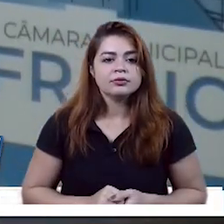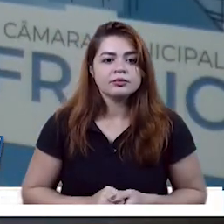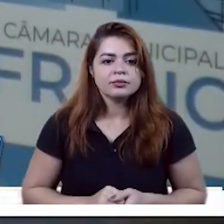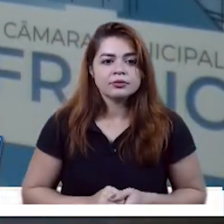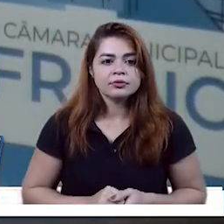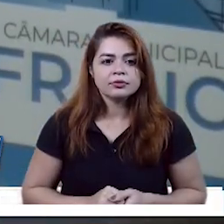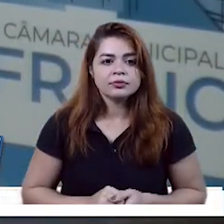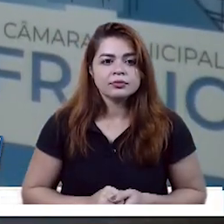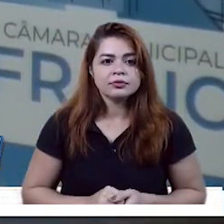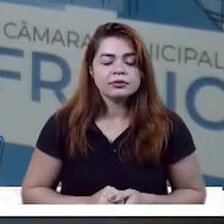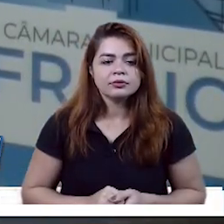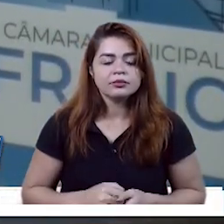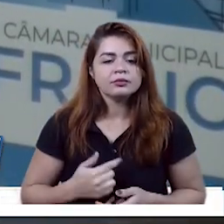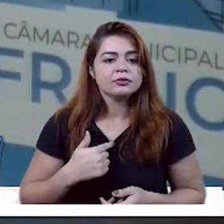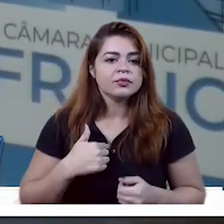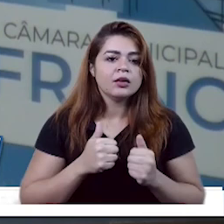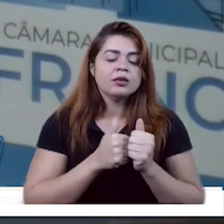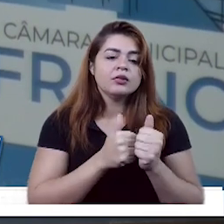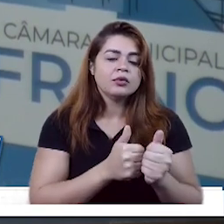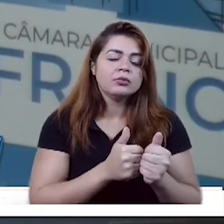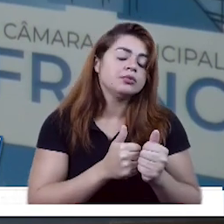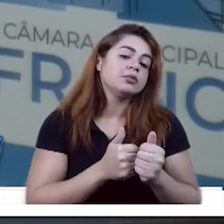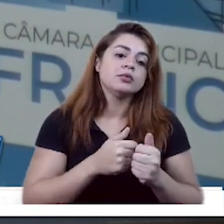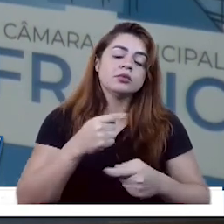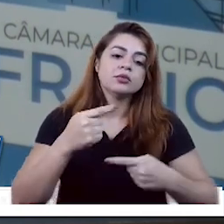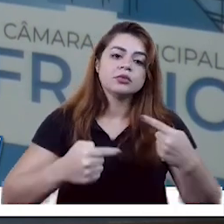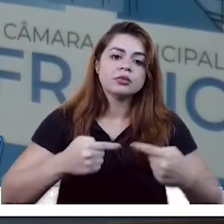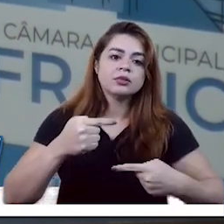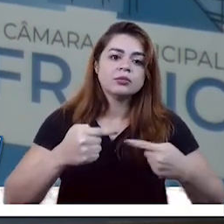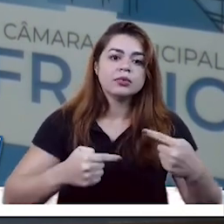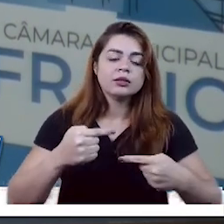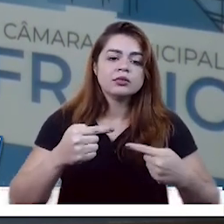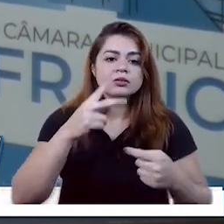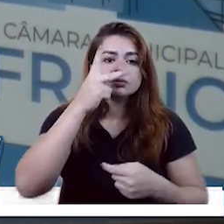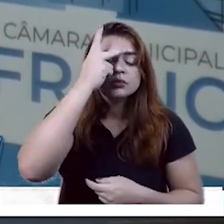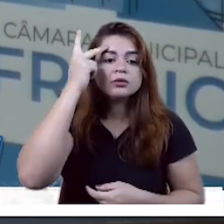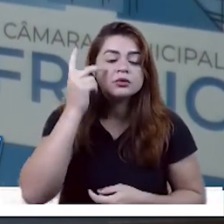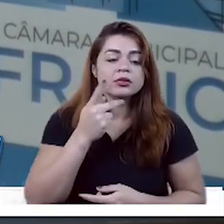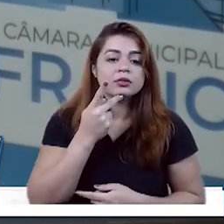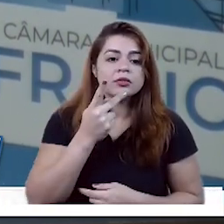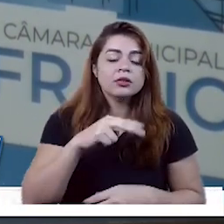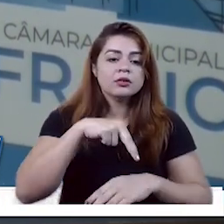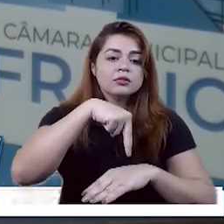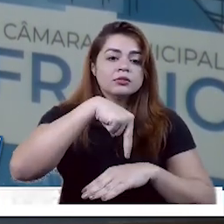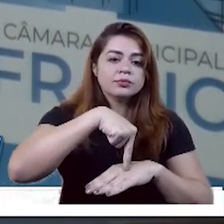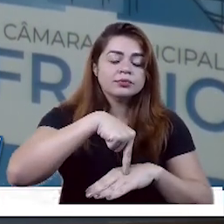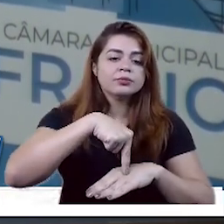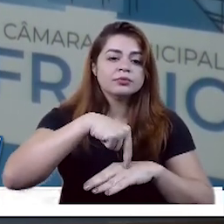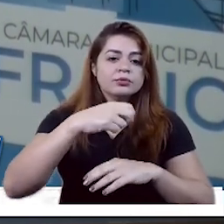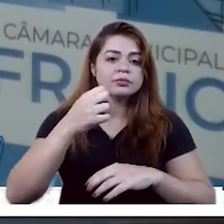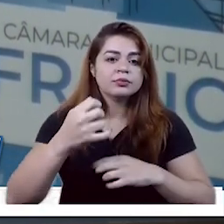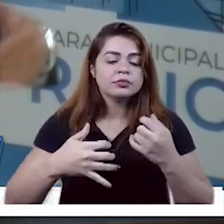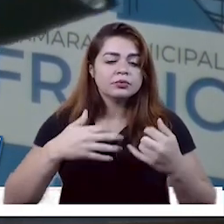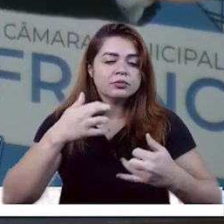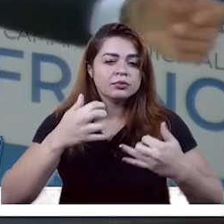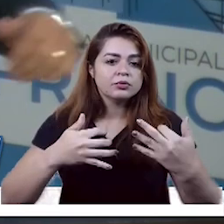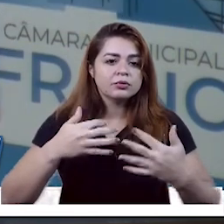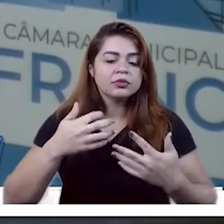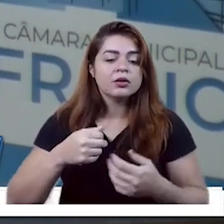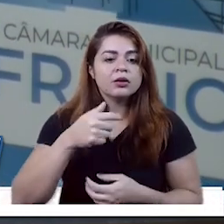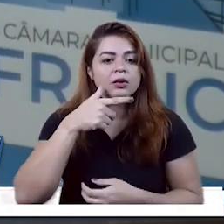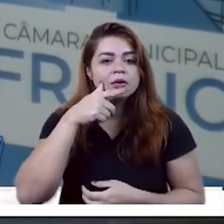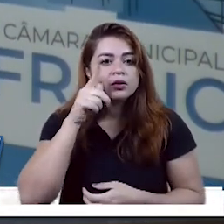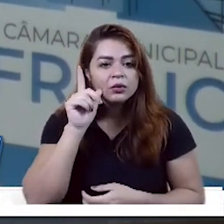venho acompanhando aqui os debates, as pessoas que falam na tribuna. Ontem, até eu quero